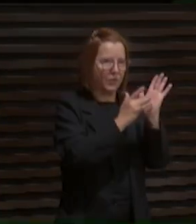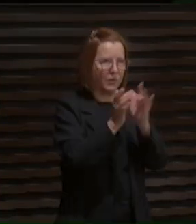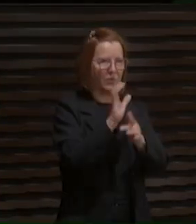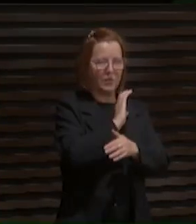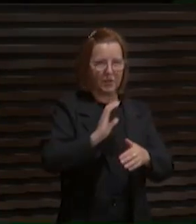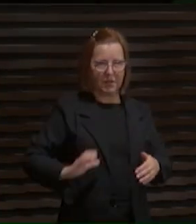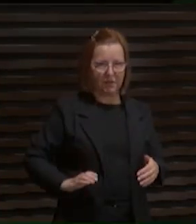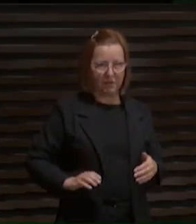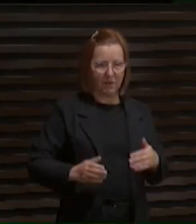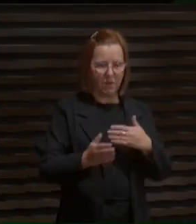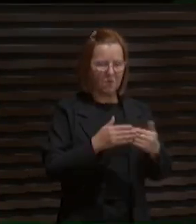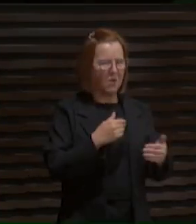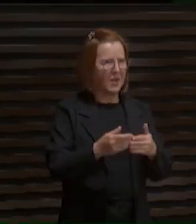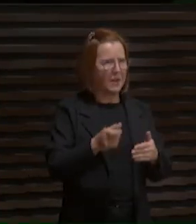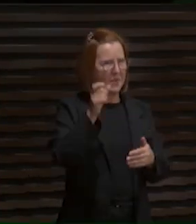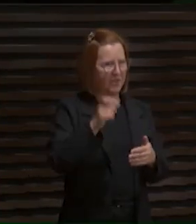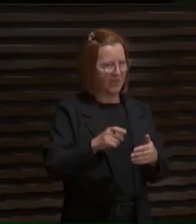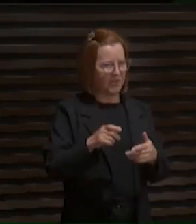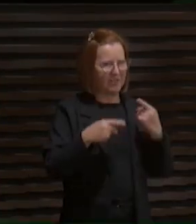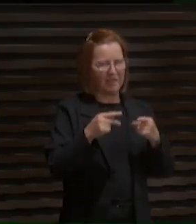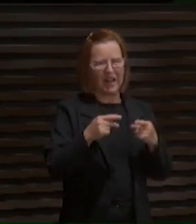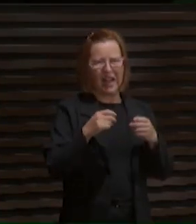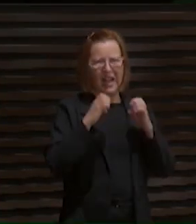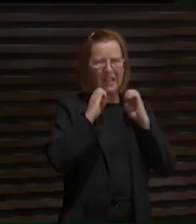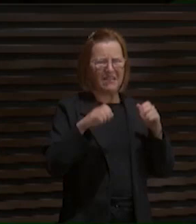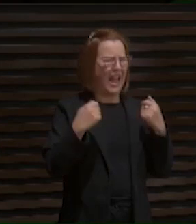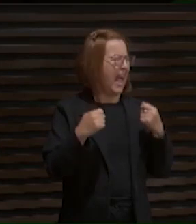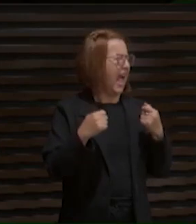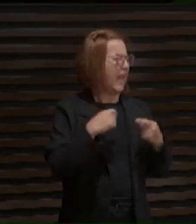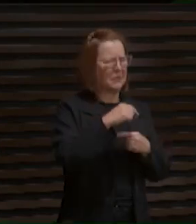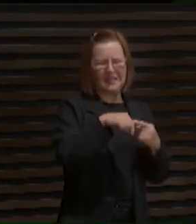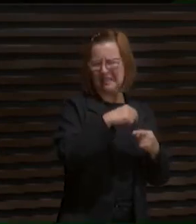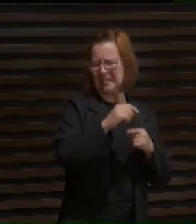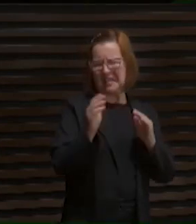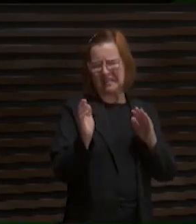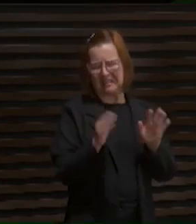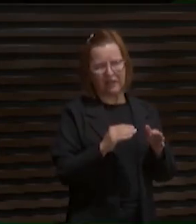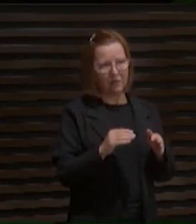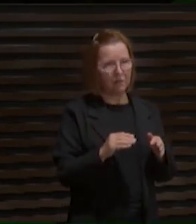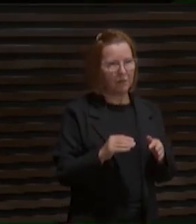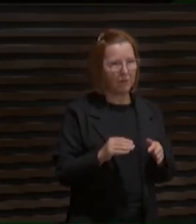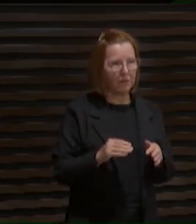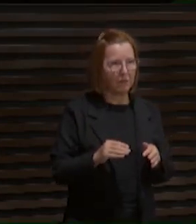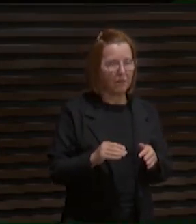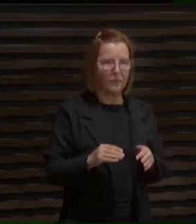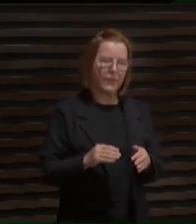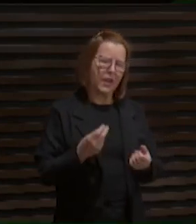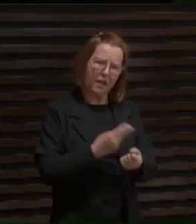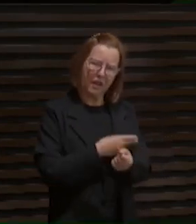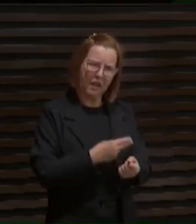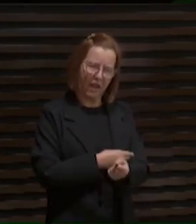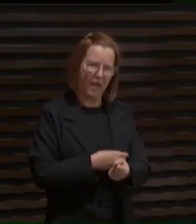que o evangelho não envolve santificação, está pregando um outro evangelho. É um evangelho de libertinagem, como nós